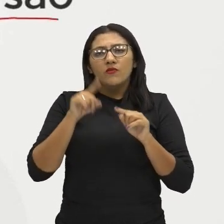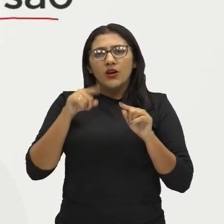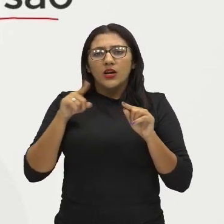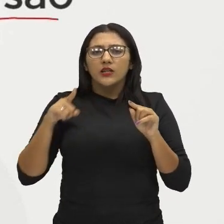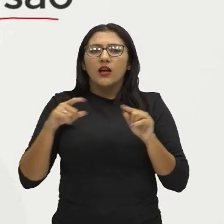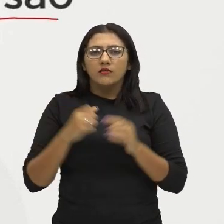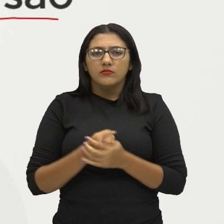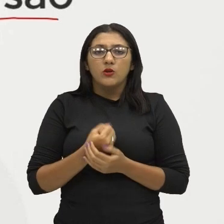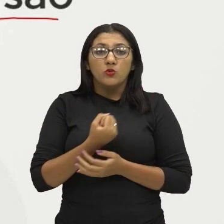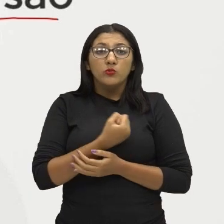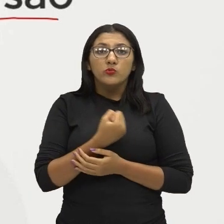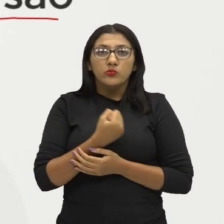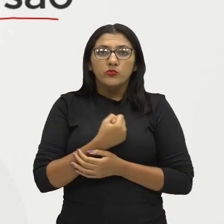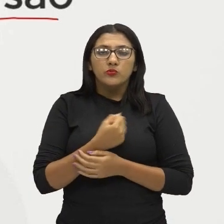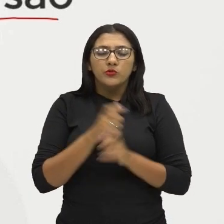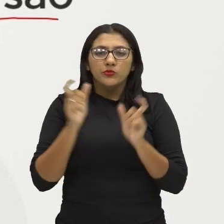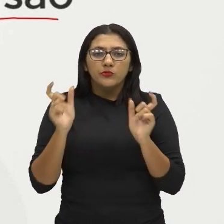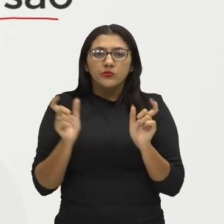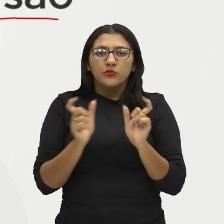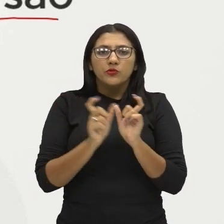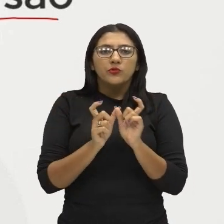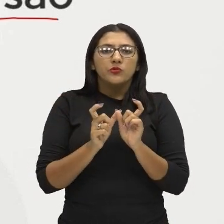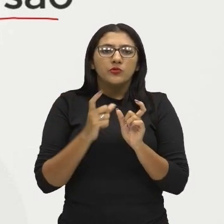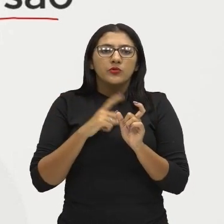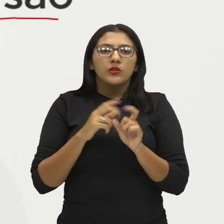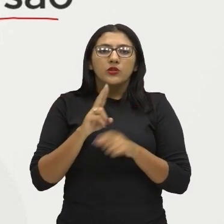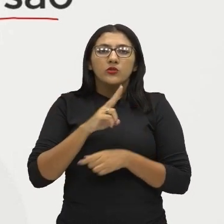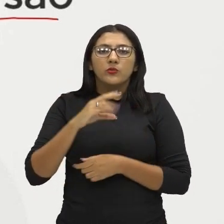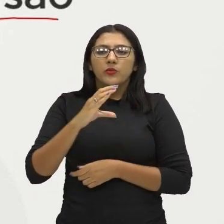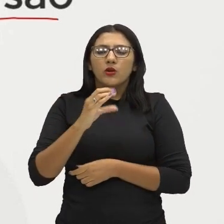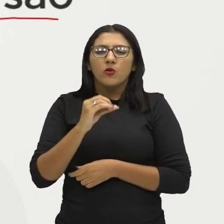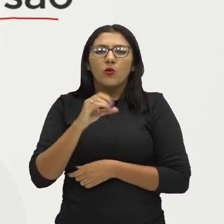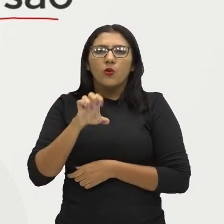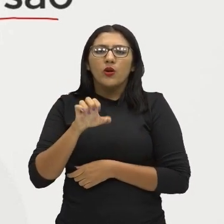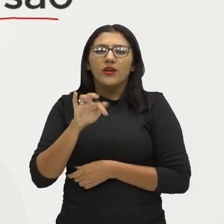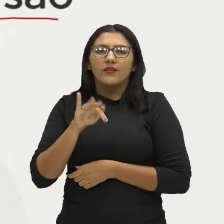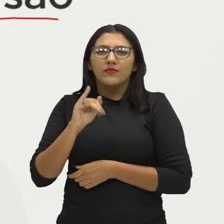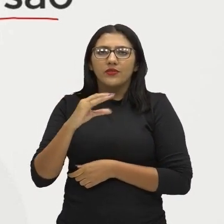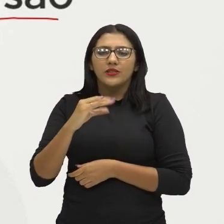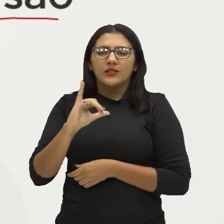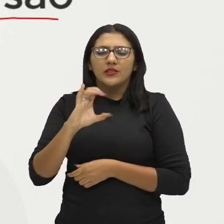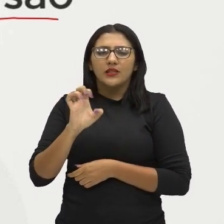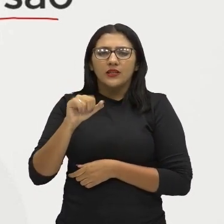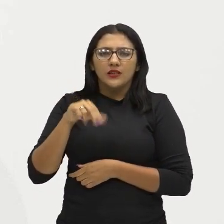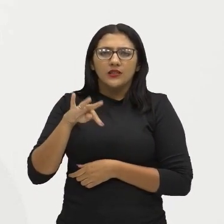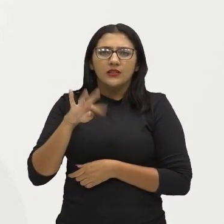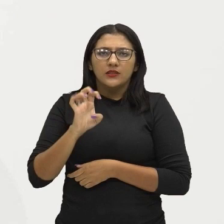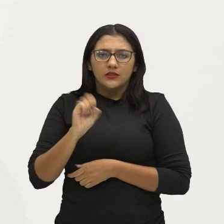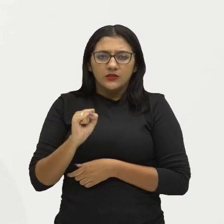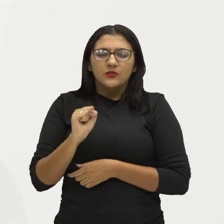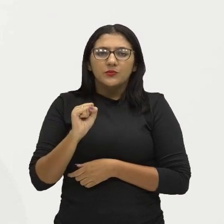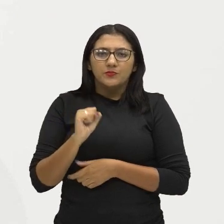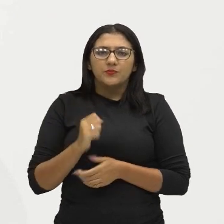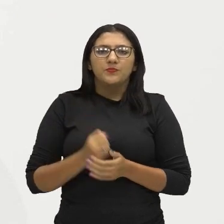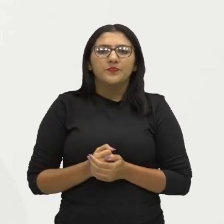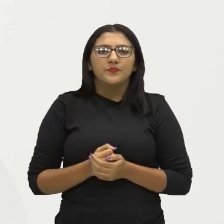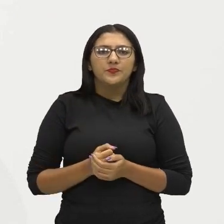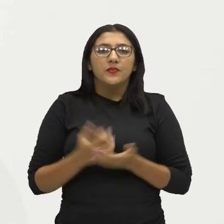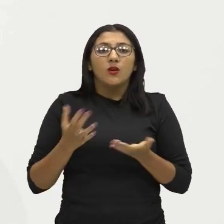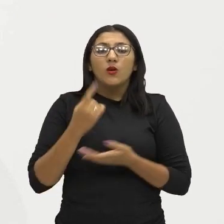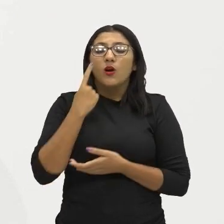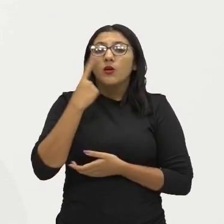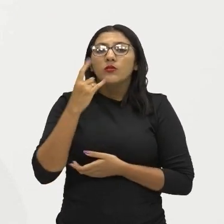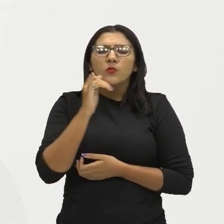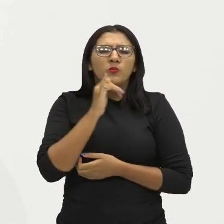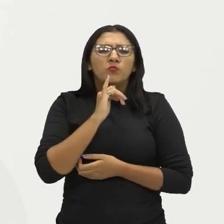os números que acompanham as variáveis são chamados de coeficientes. Então, vejamos aí, pessoal, um exemplo.